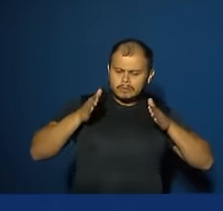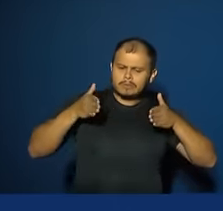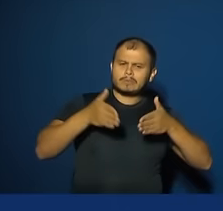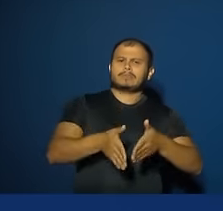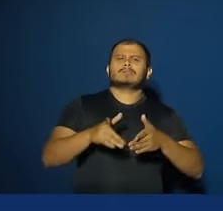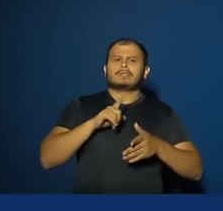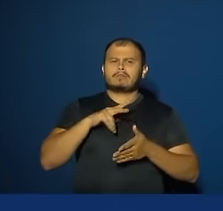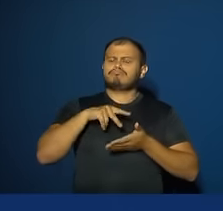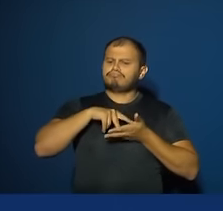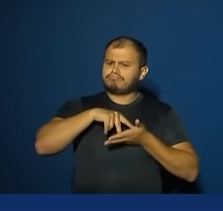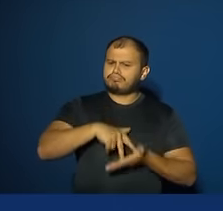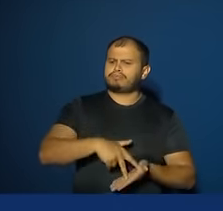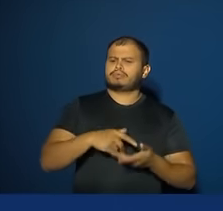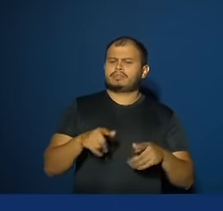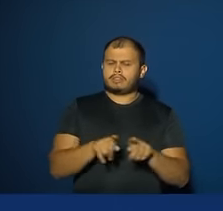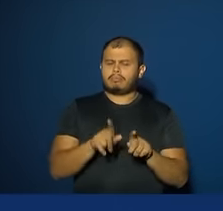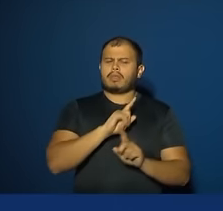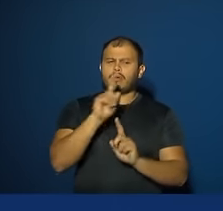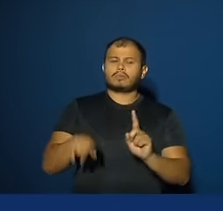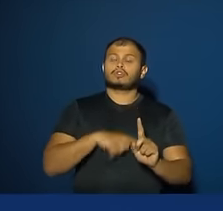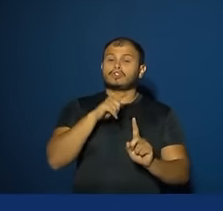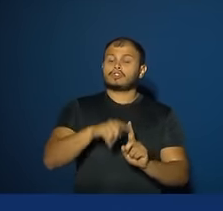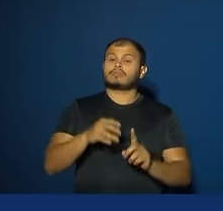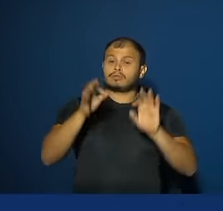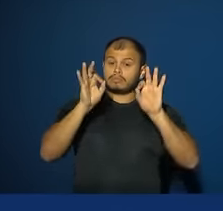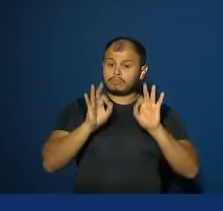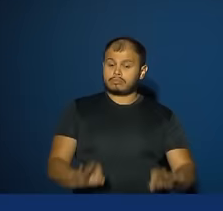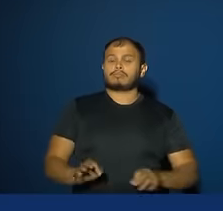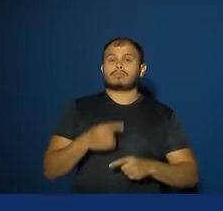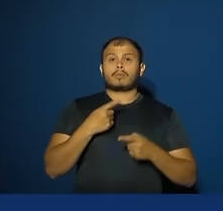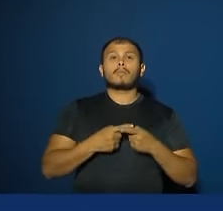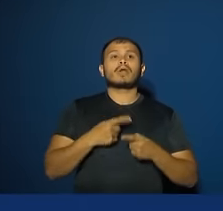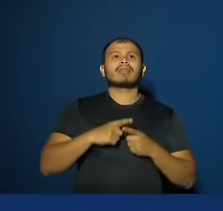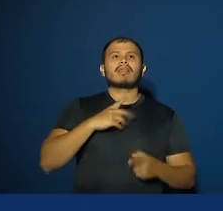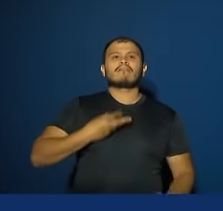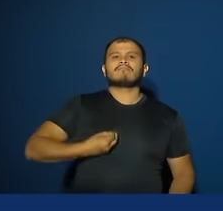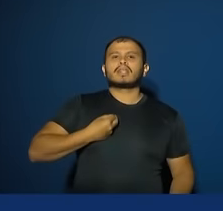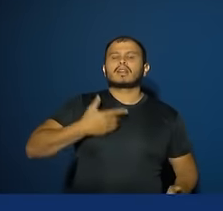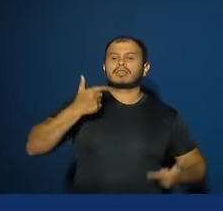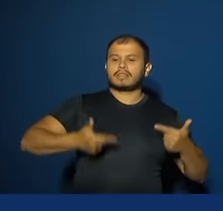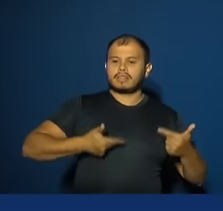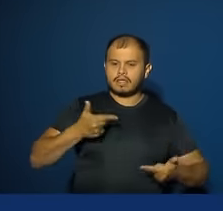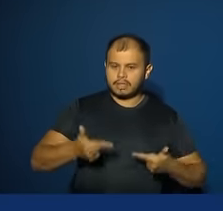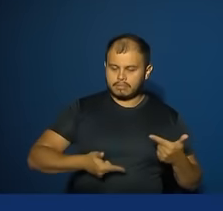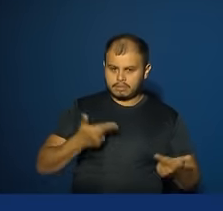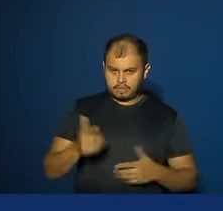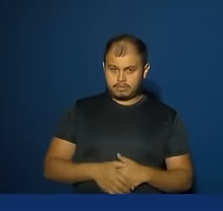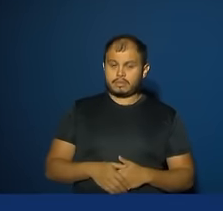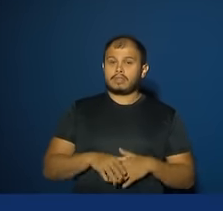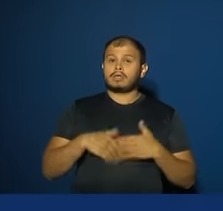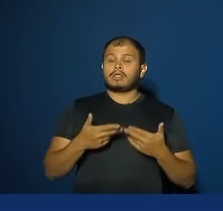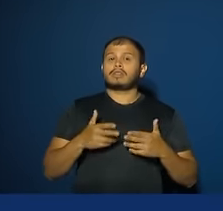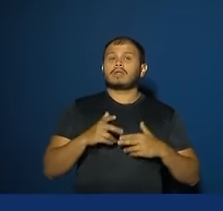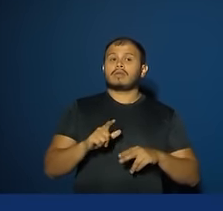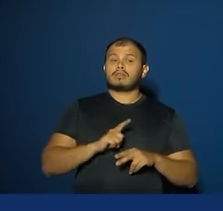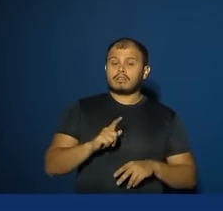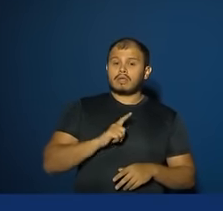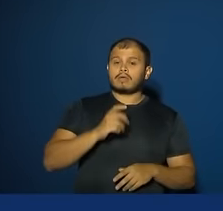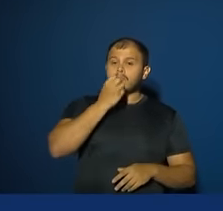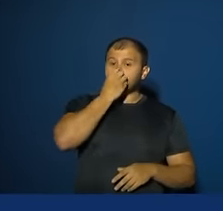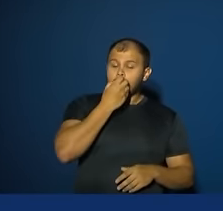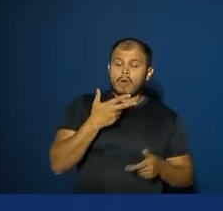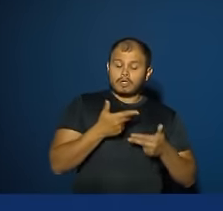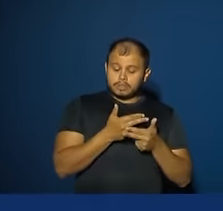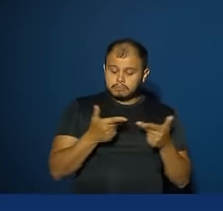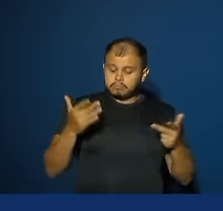no chão objetivos certos eh por está lá então ele cercou de gente boa aonde